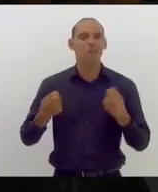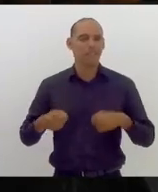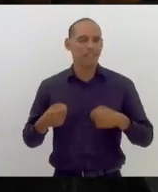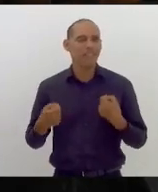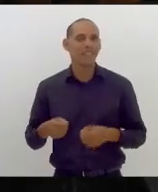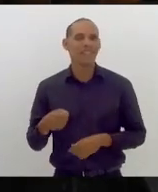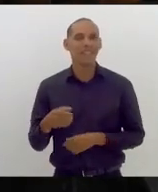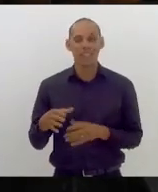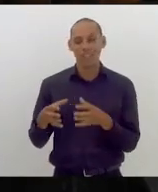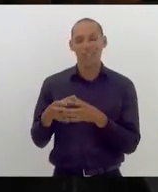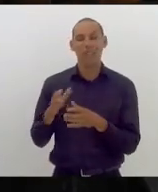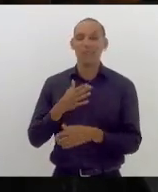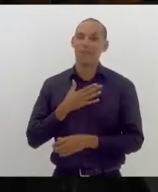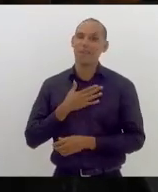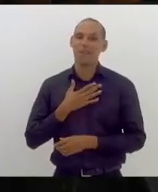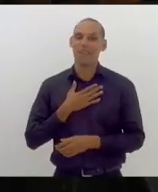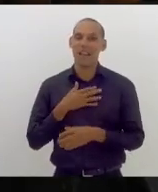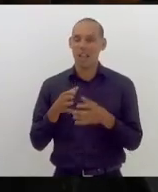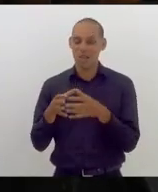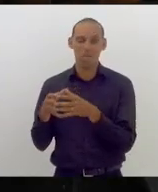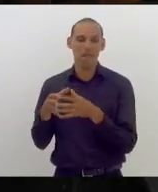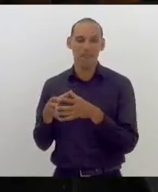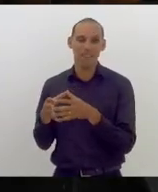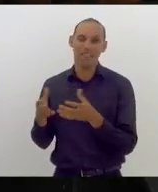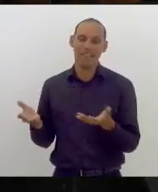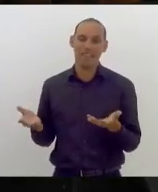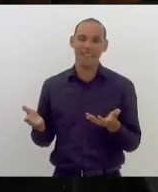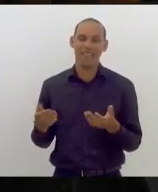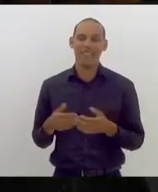preciso conversar com o meu time, a minha equipe, que eu, né?